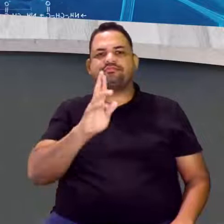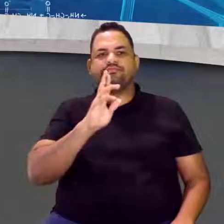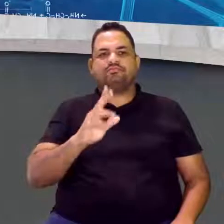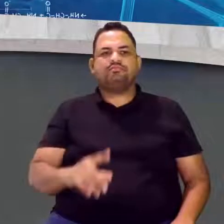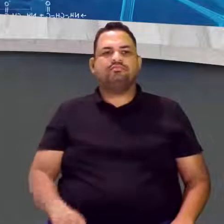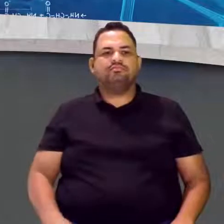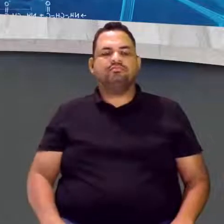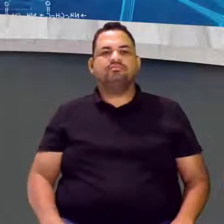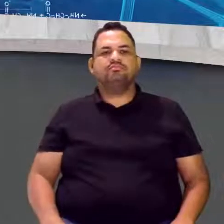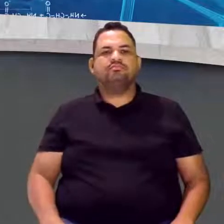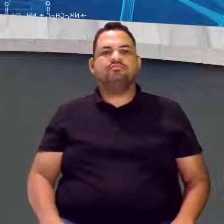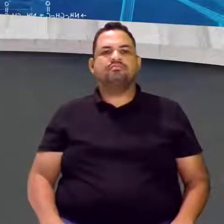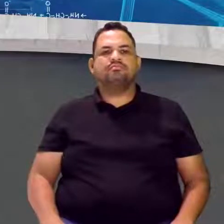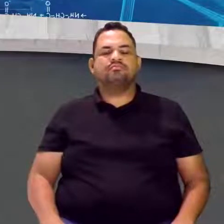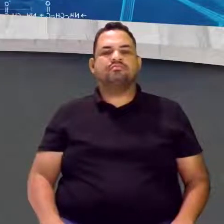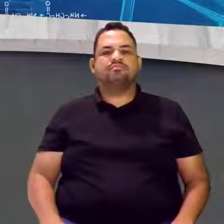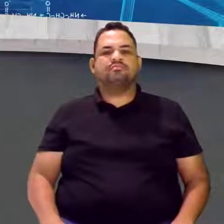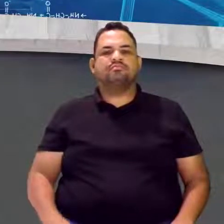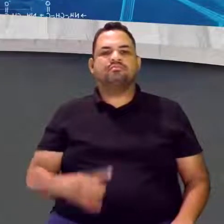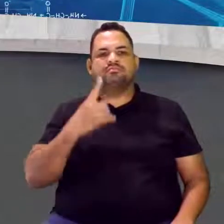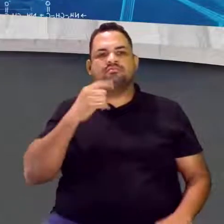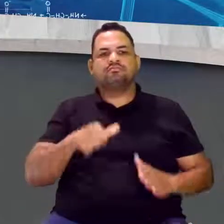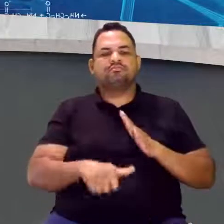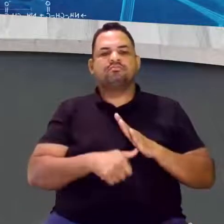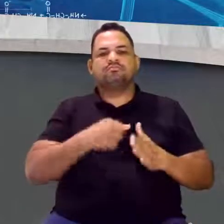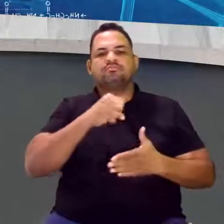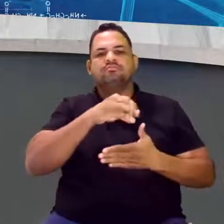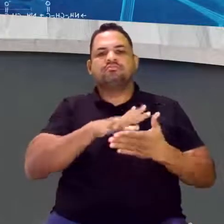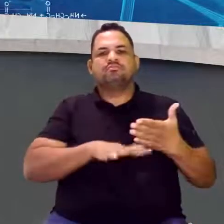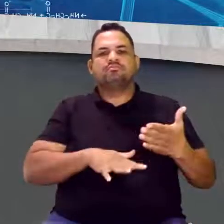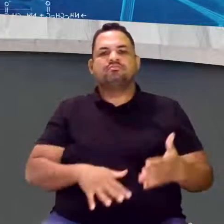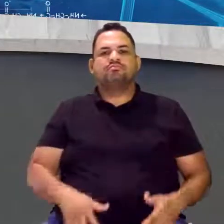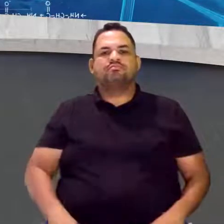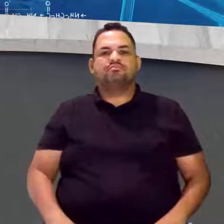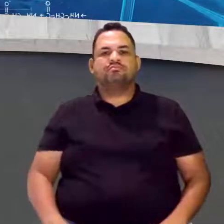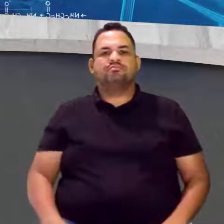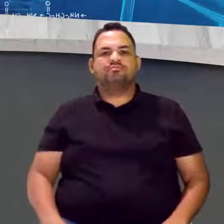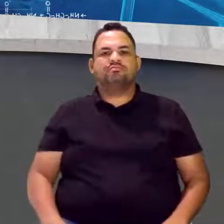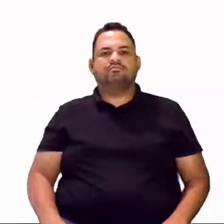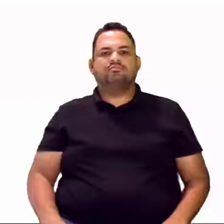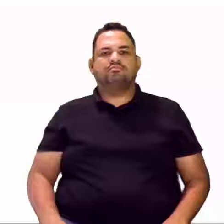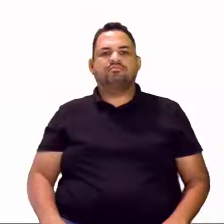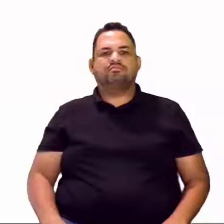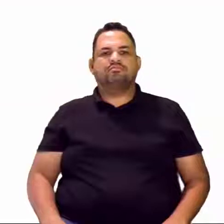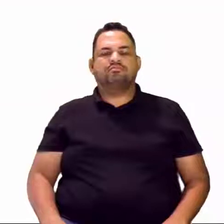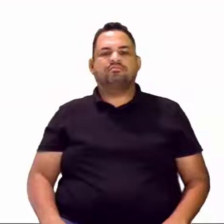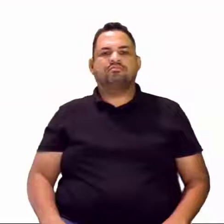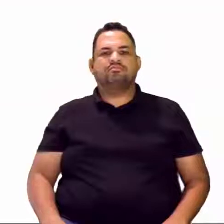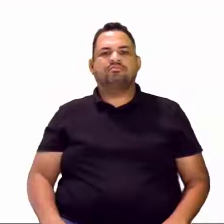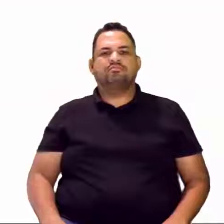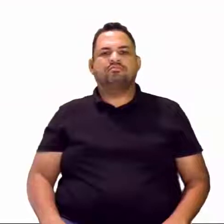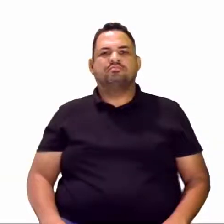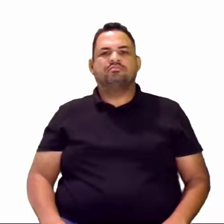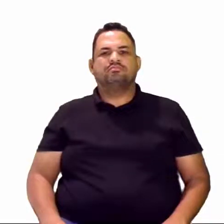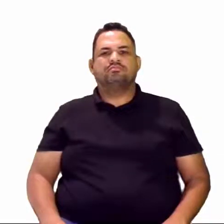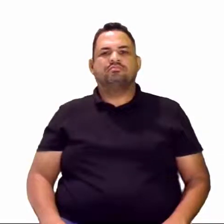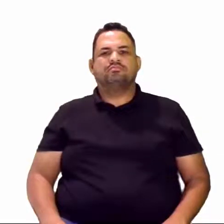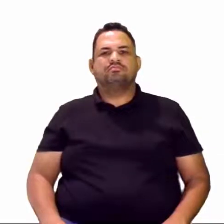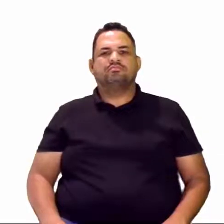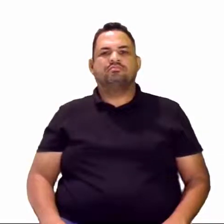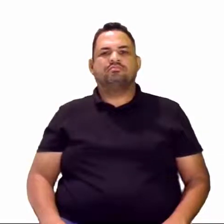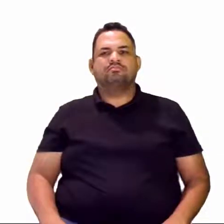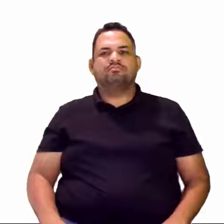responder. Observe aí na primeira questão. O que diz a primeira questão? A primeira questão diz o